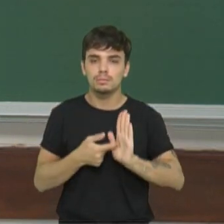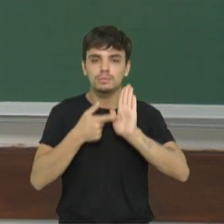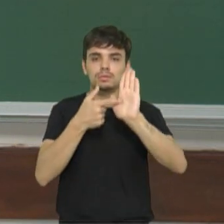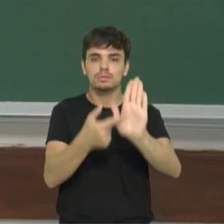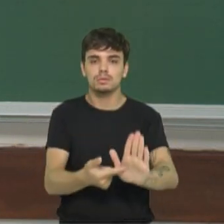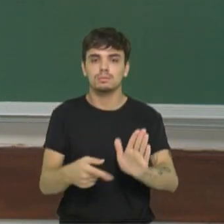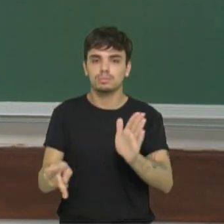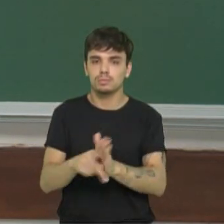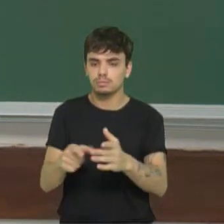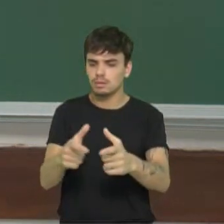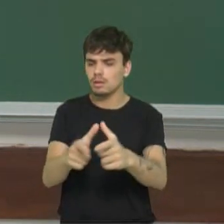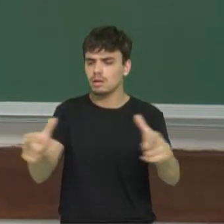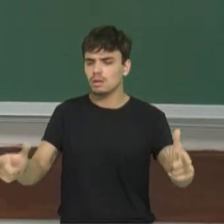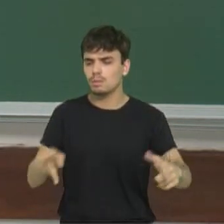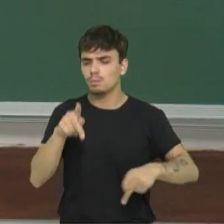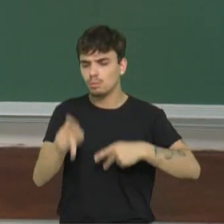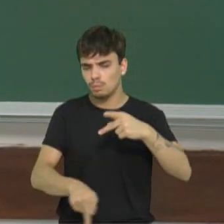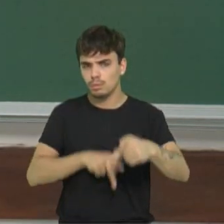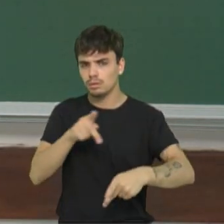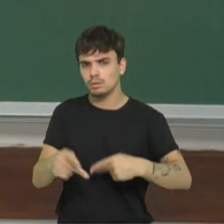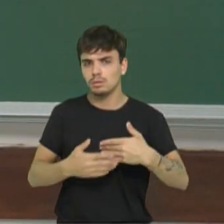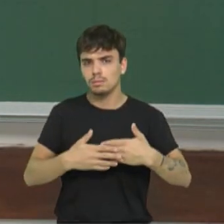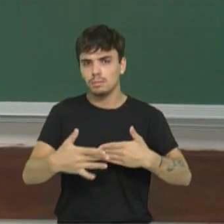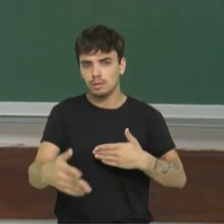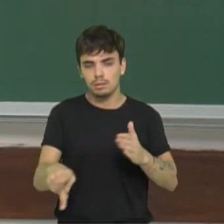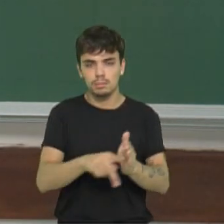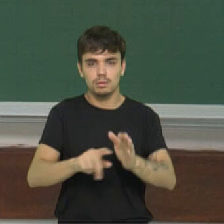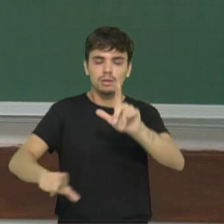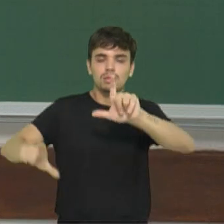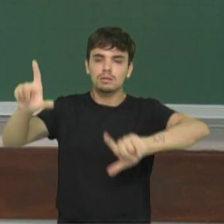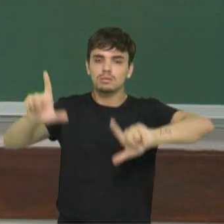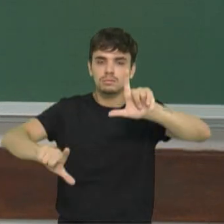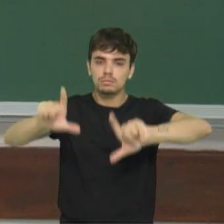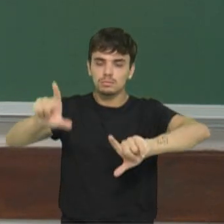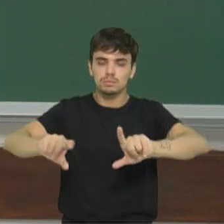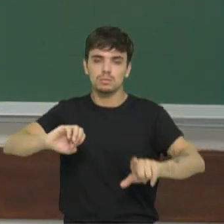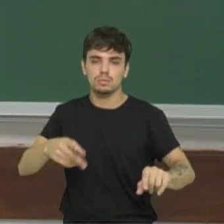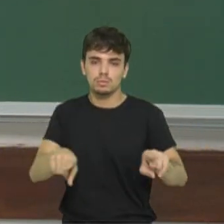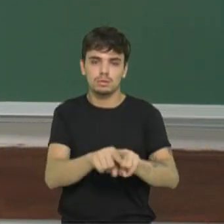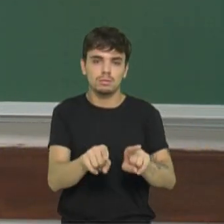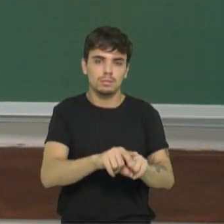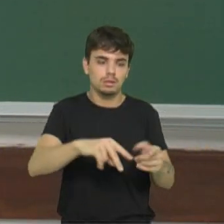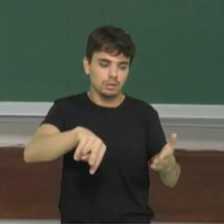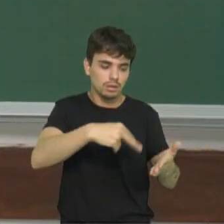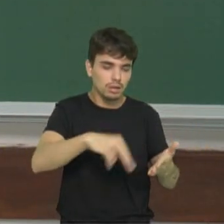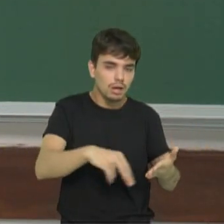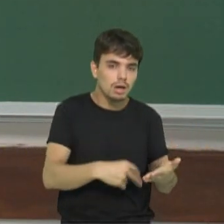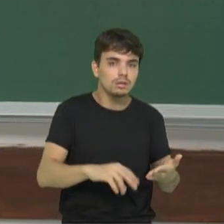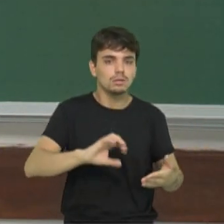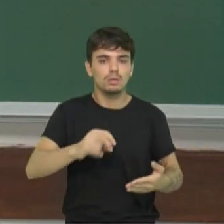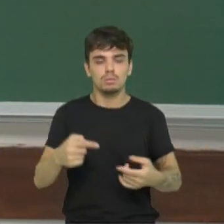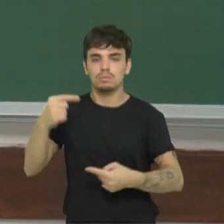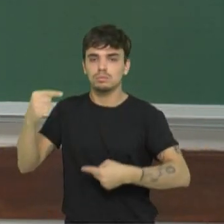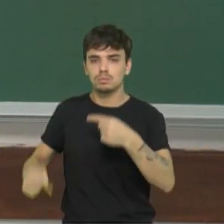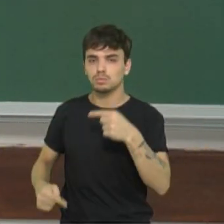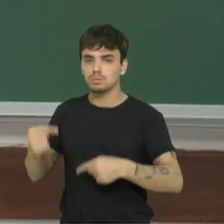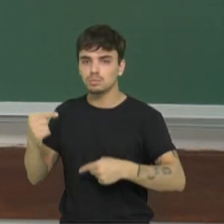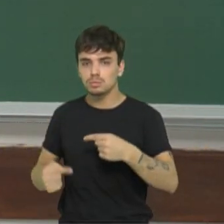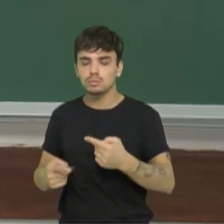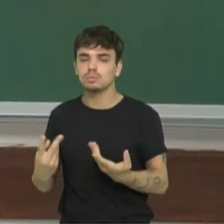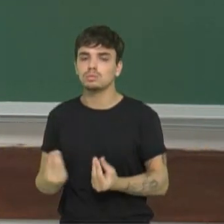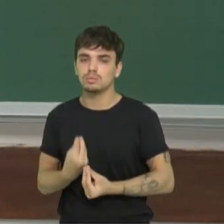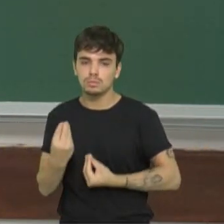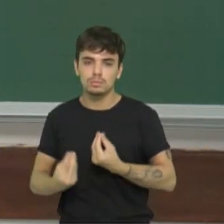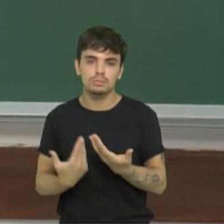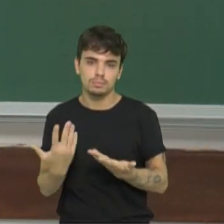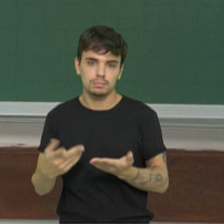grande população através de programas de TV ou de programas de dança, competições ou aqueles